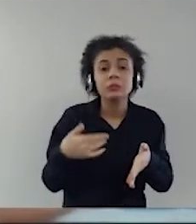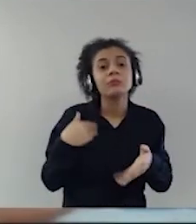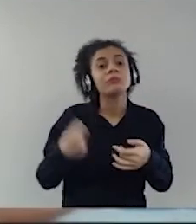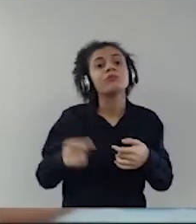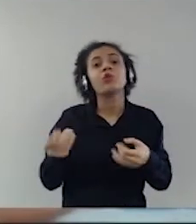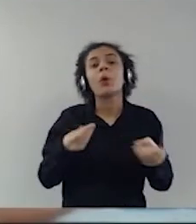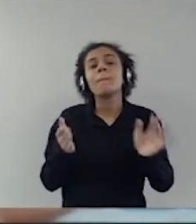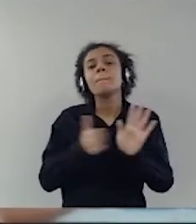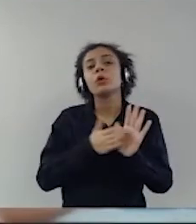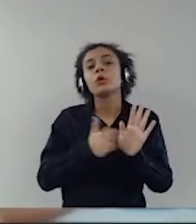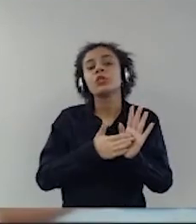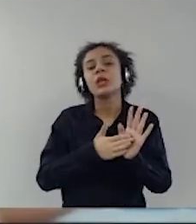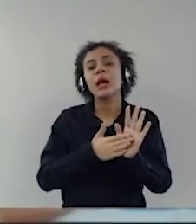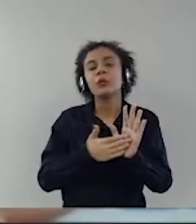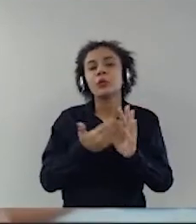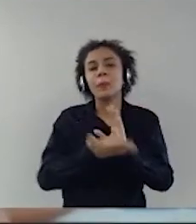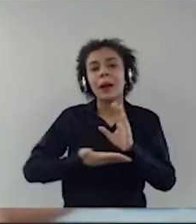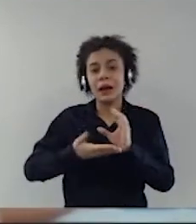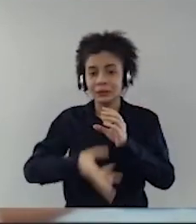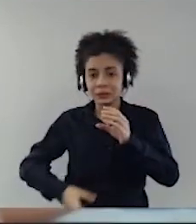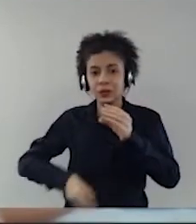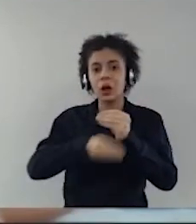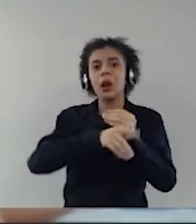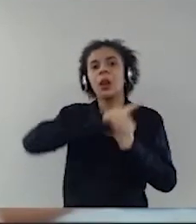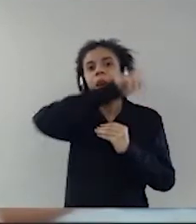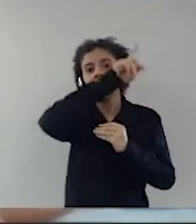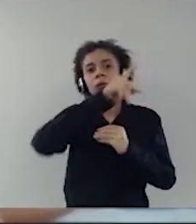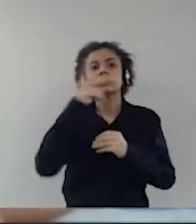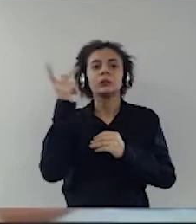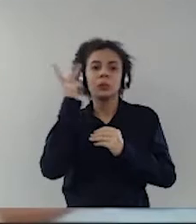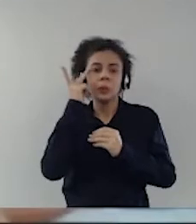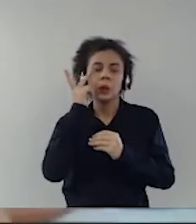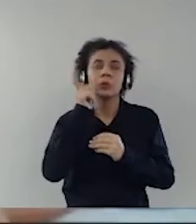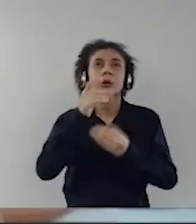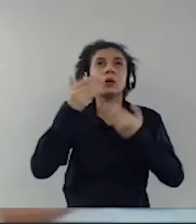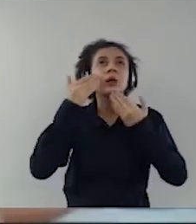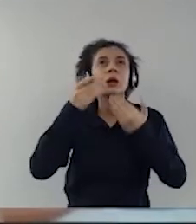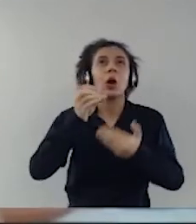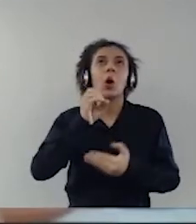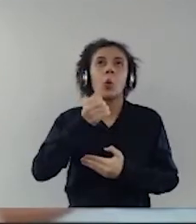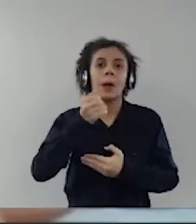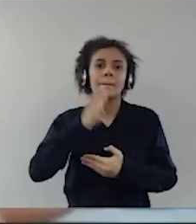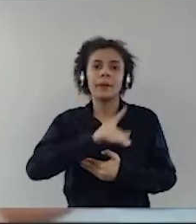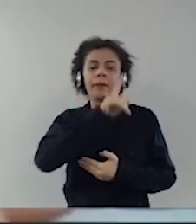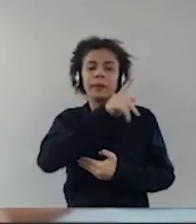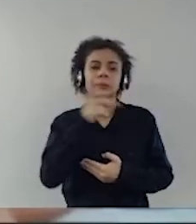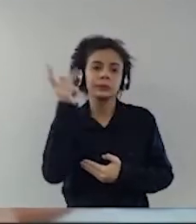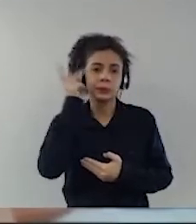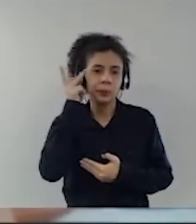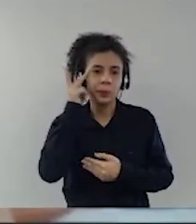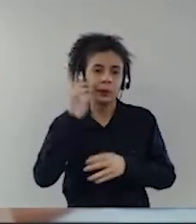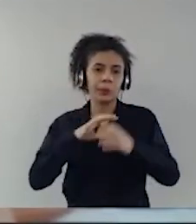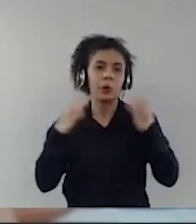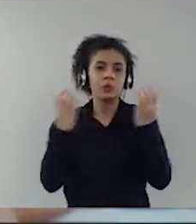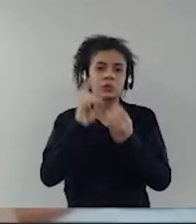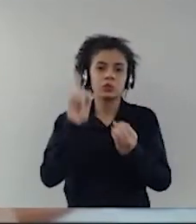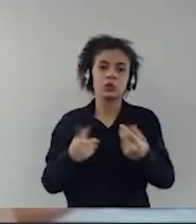de um projeto piloto, e o projeto piloto foi em São Paulo, graças à OAB São Paulo e à Comissão de